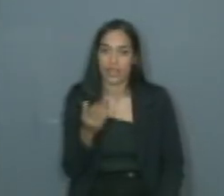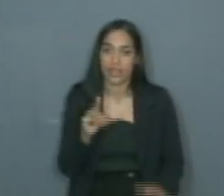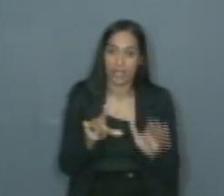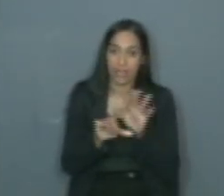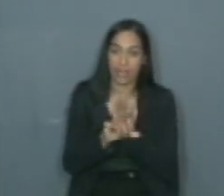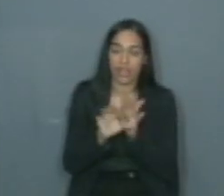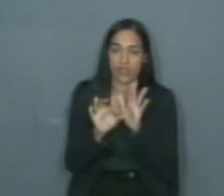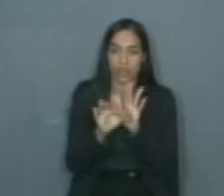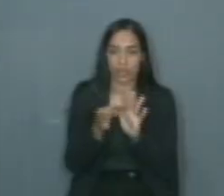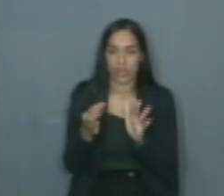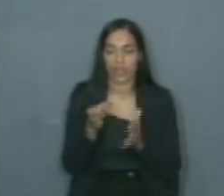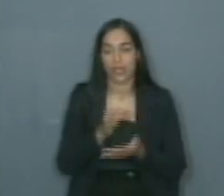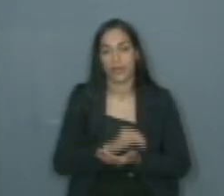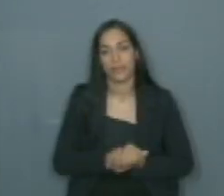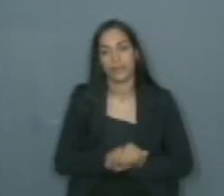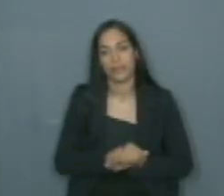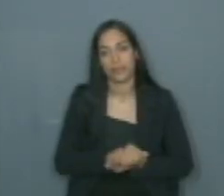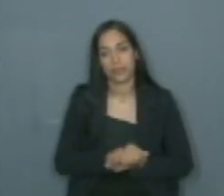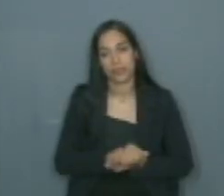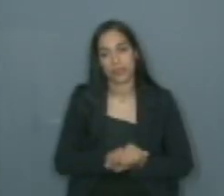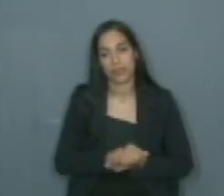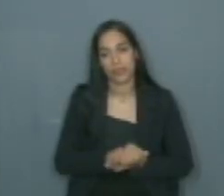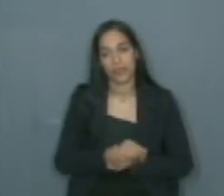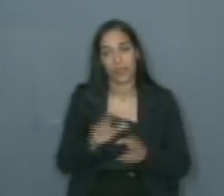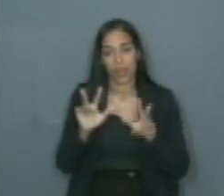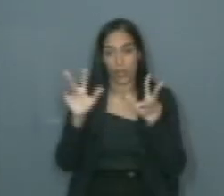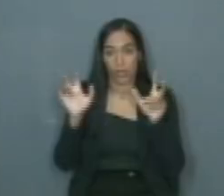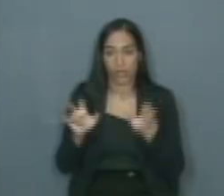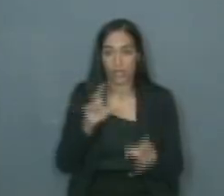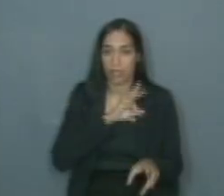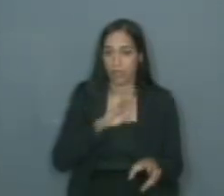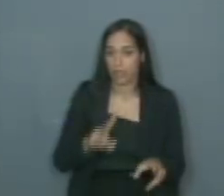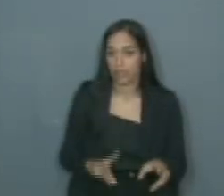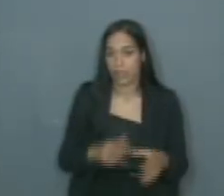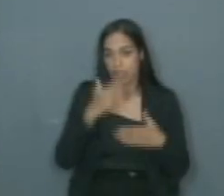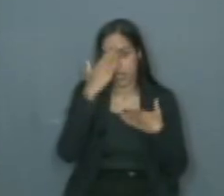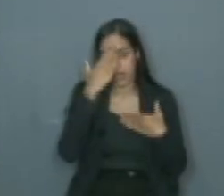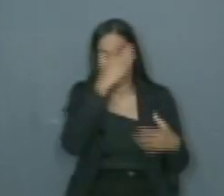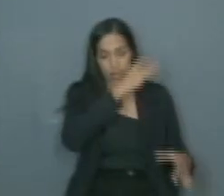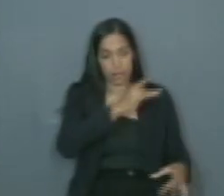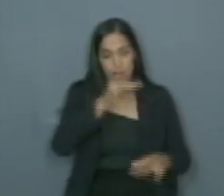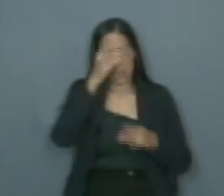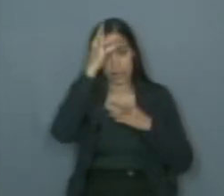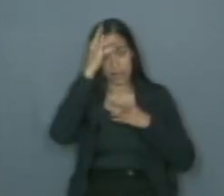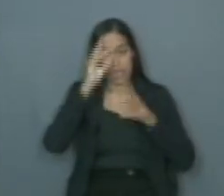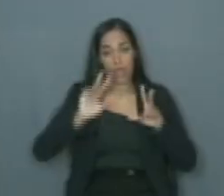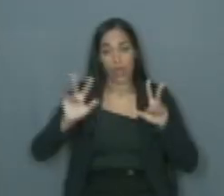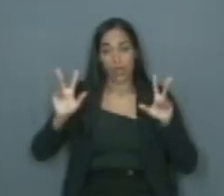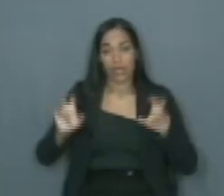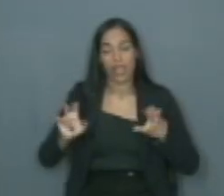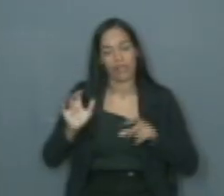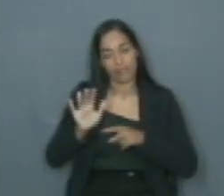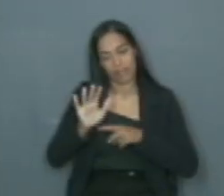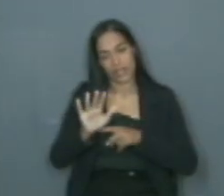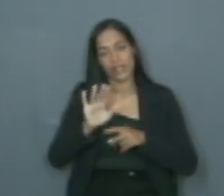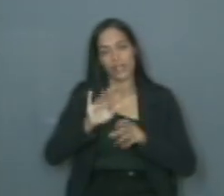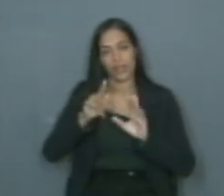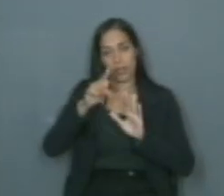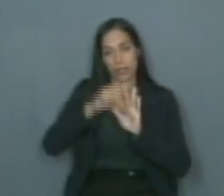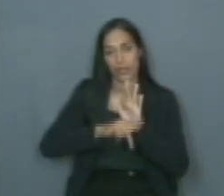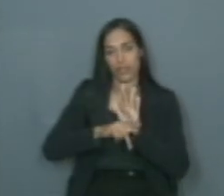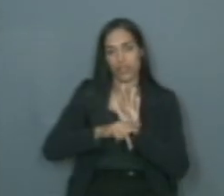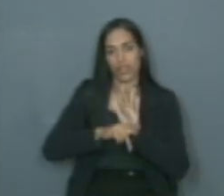de sua autoria. Quando eu vi o tema, vereadora, obrigado pela parte concedida, me tocou porque a gente apresentou um projeto na casa,